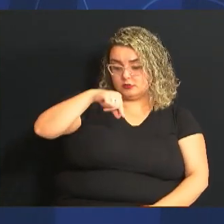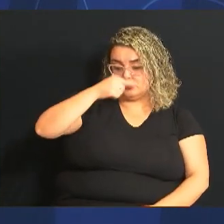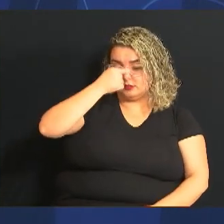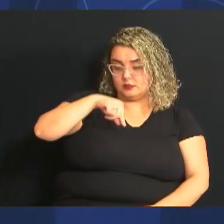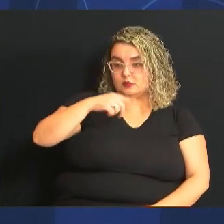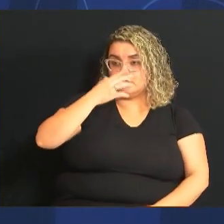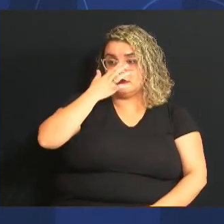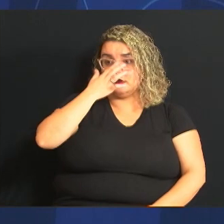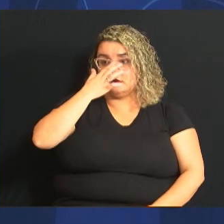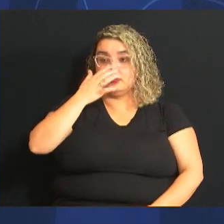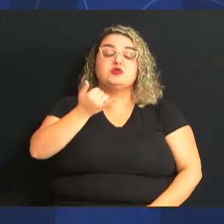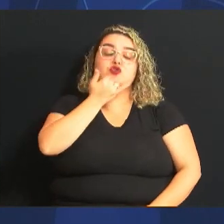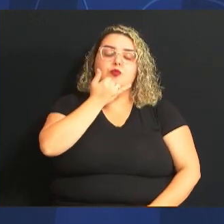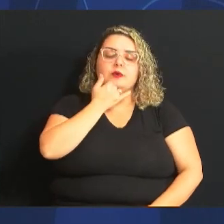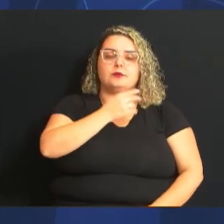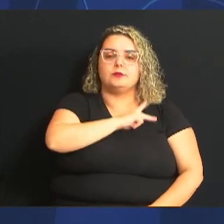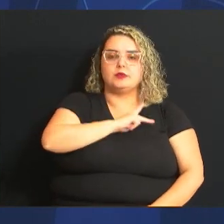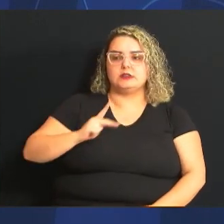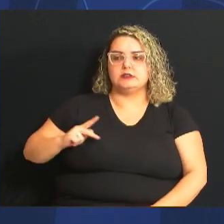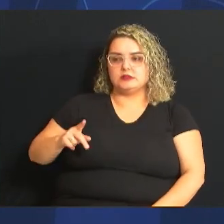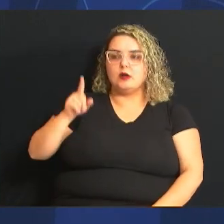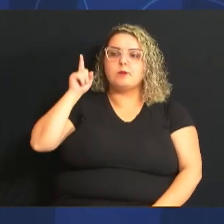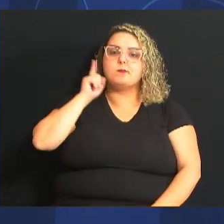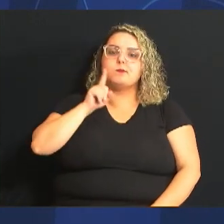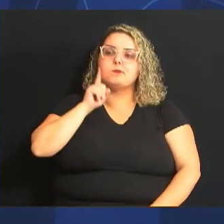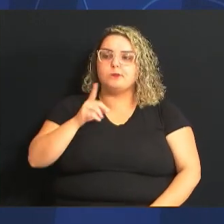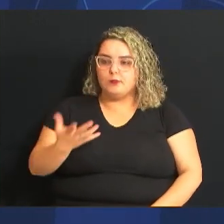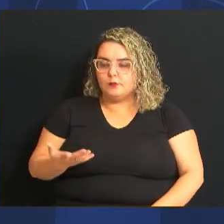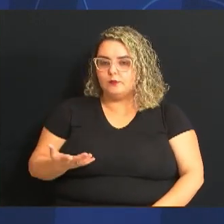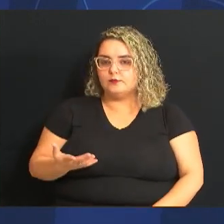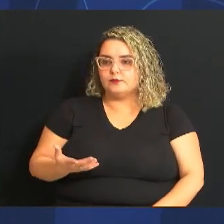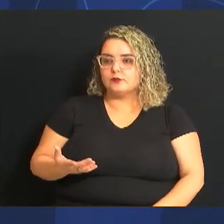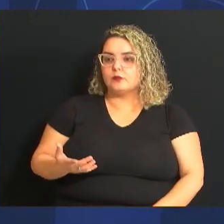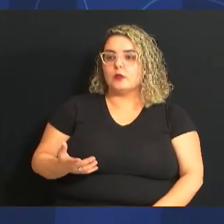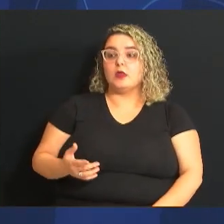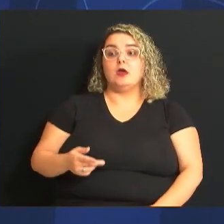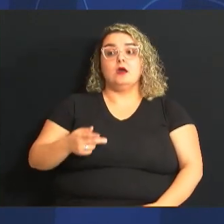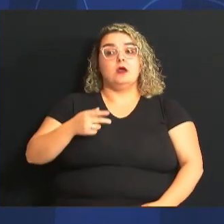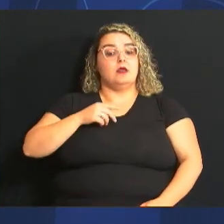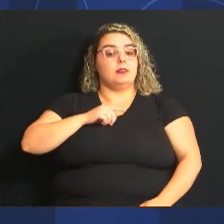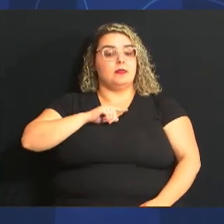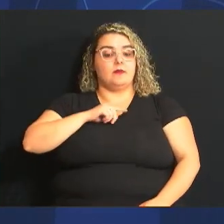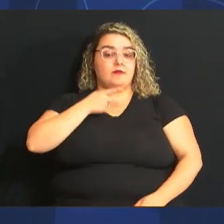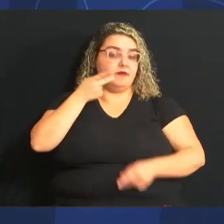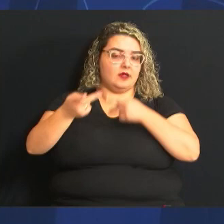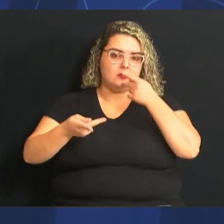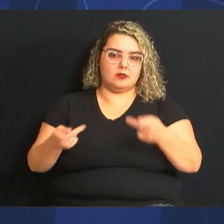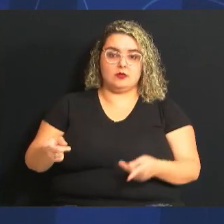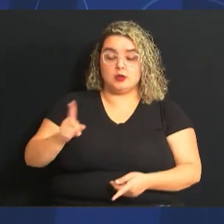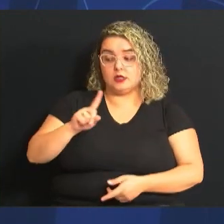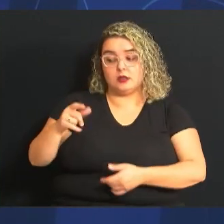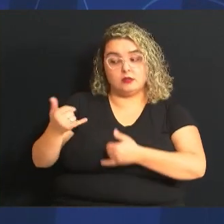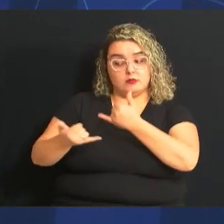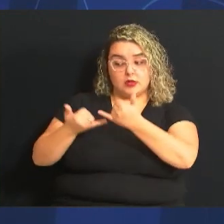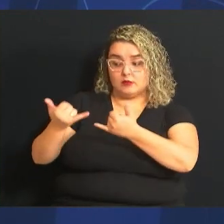É isso, né? Todos juntos em prol da educação. Muito obrigado ao nosso repórter André Aranha, trazendo este